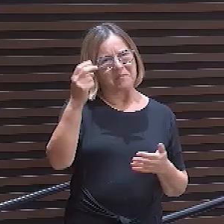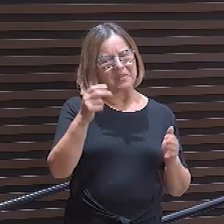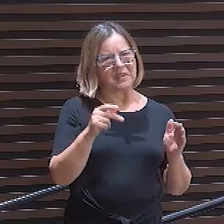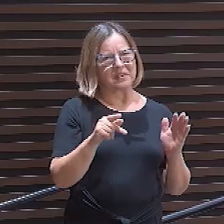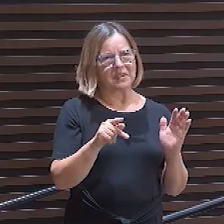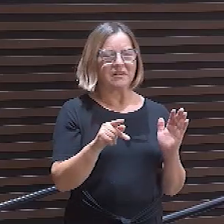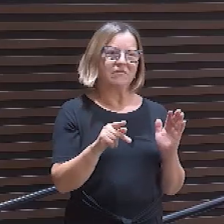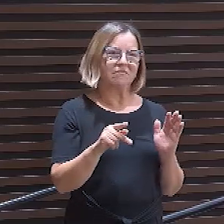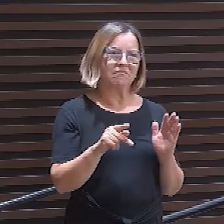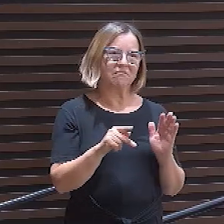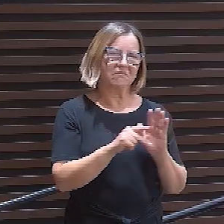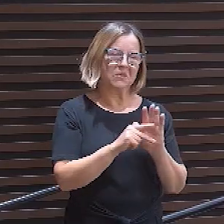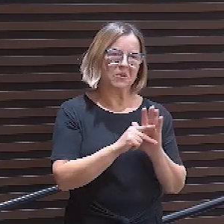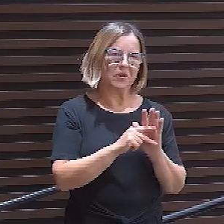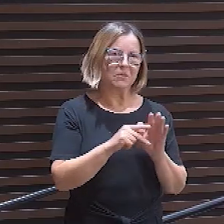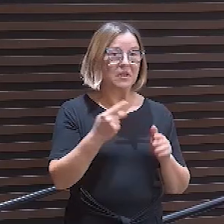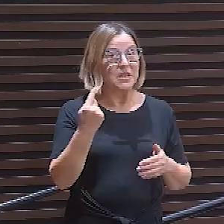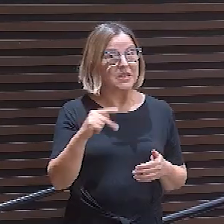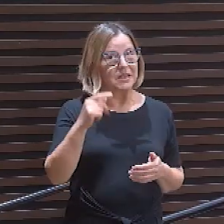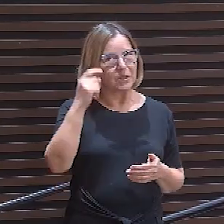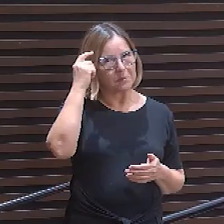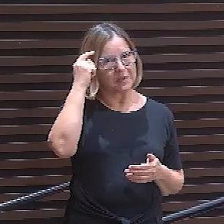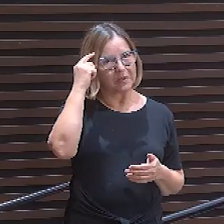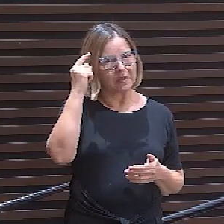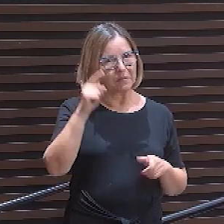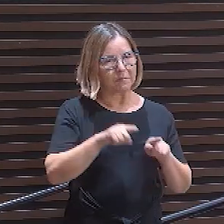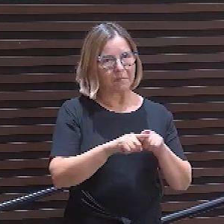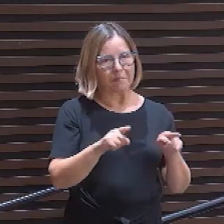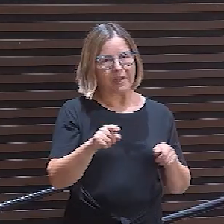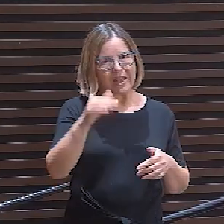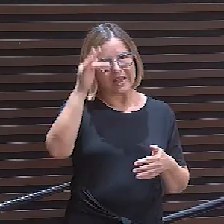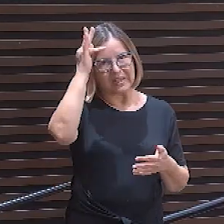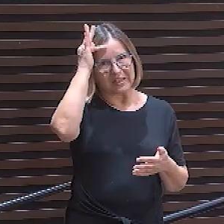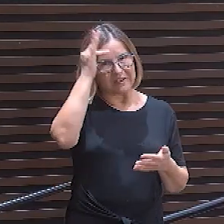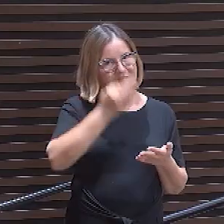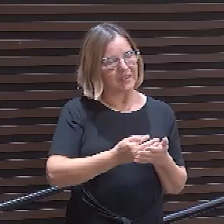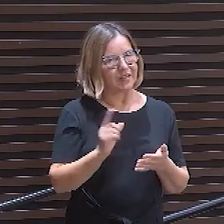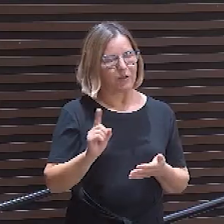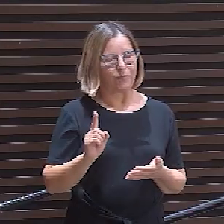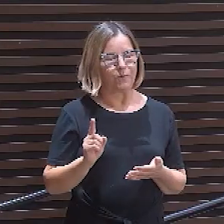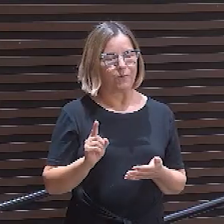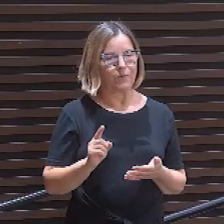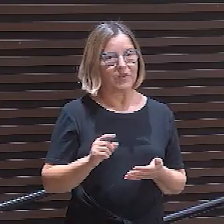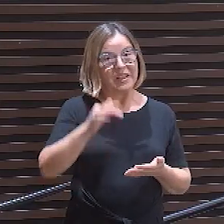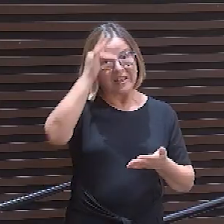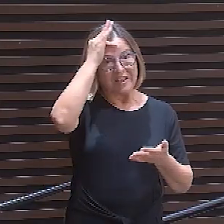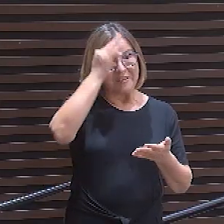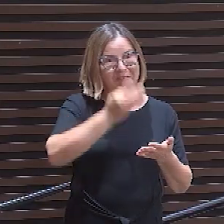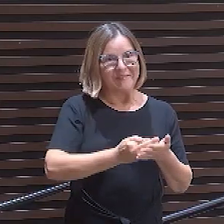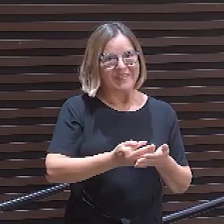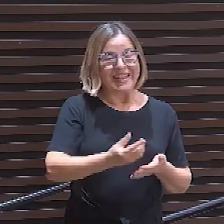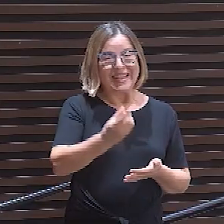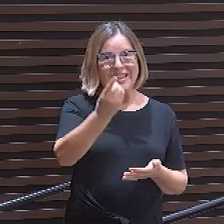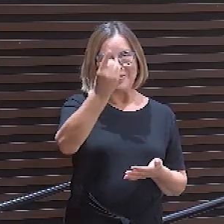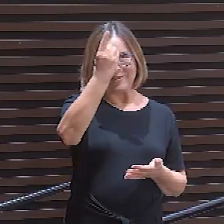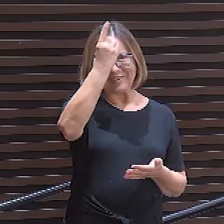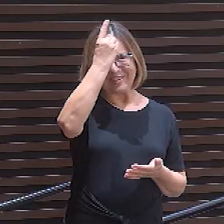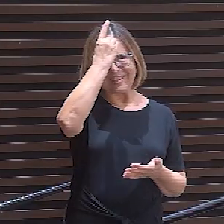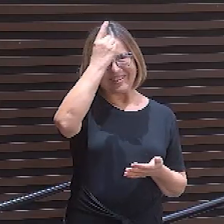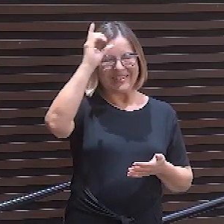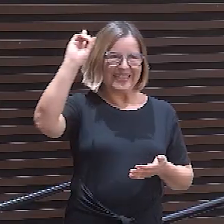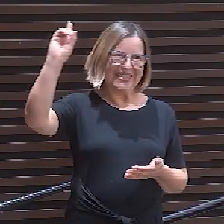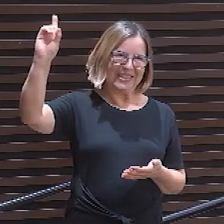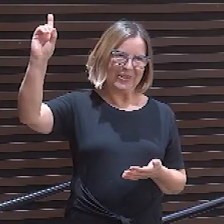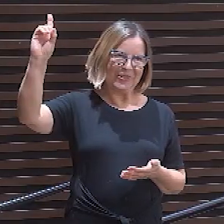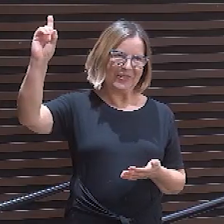dos seus pensamentos, mas não fé. Fé é um dom de Deus,